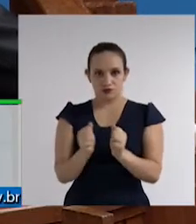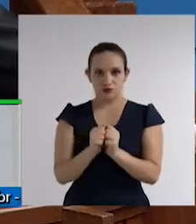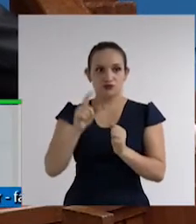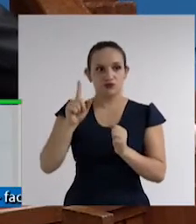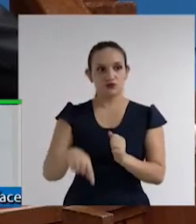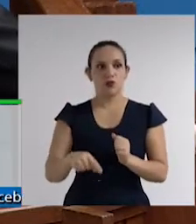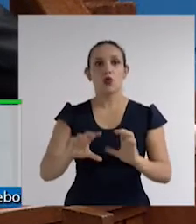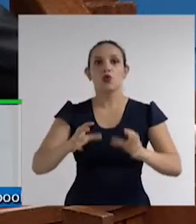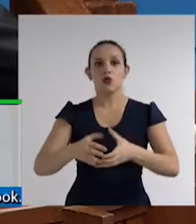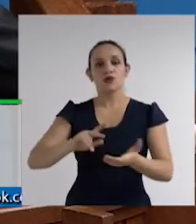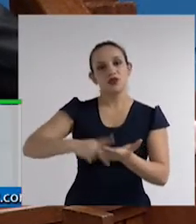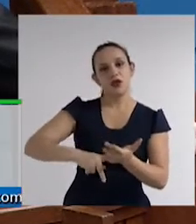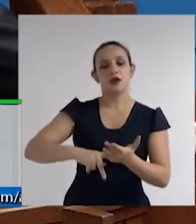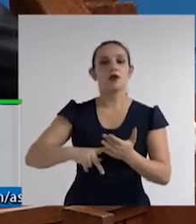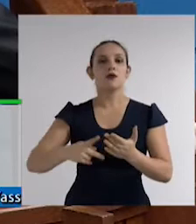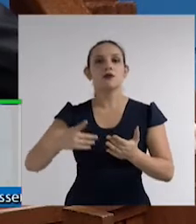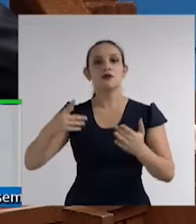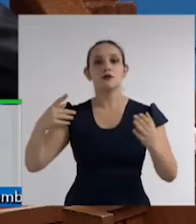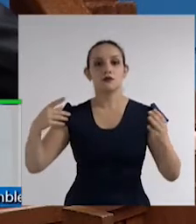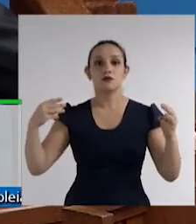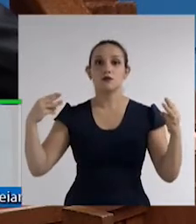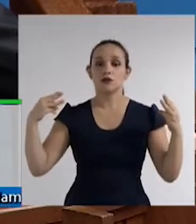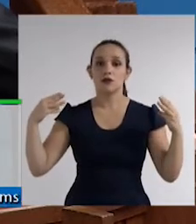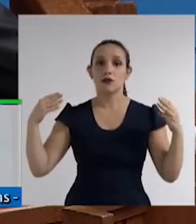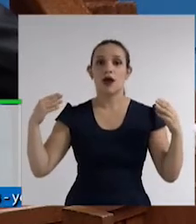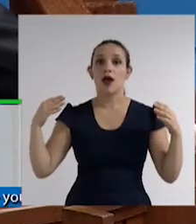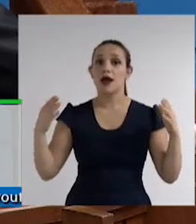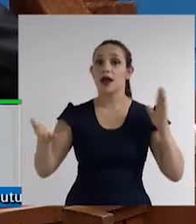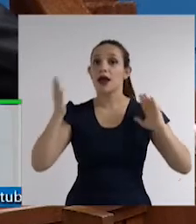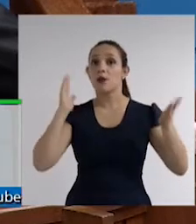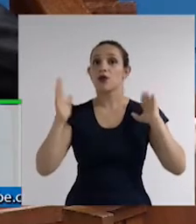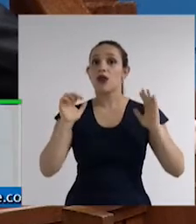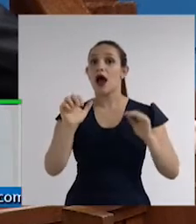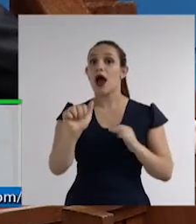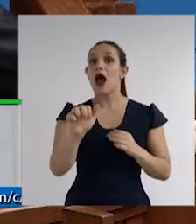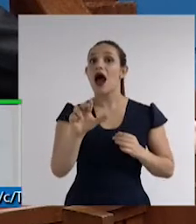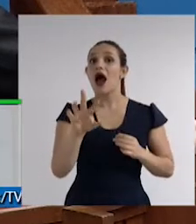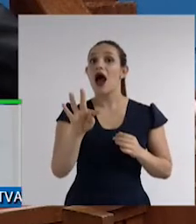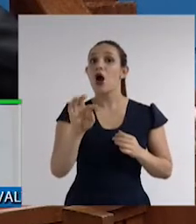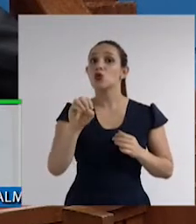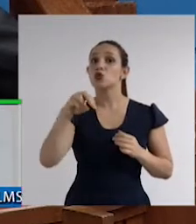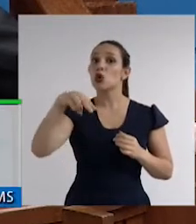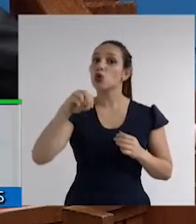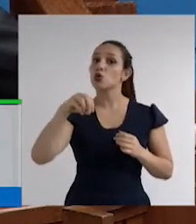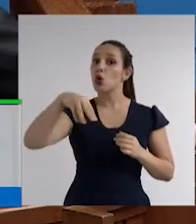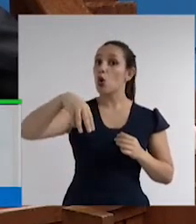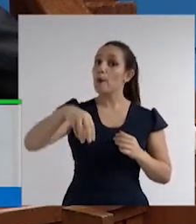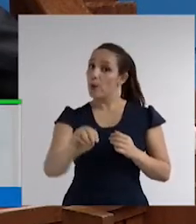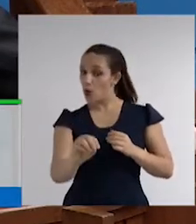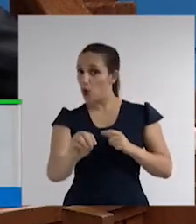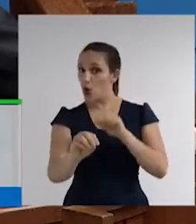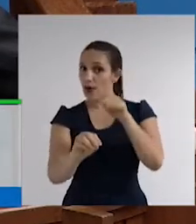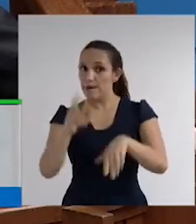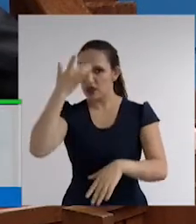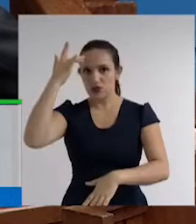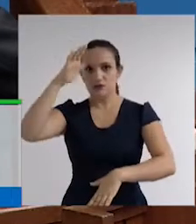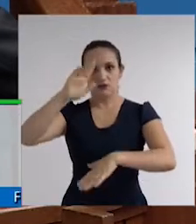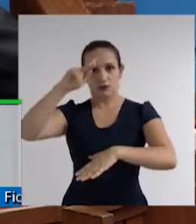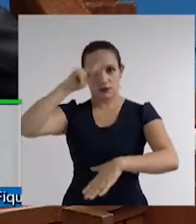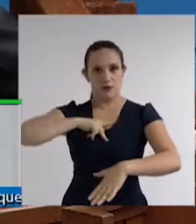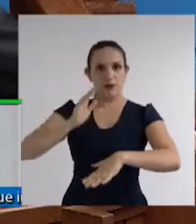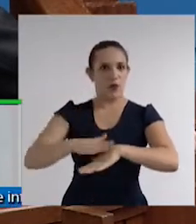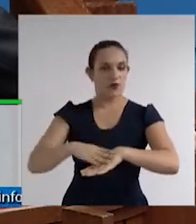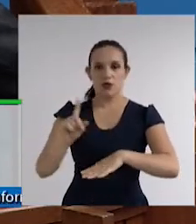foi o grupo dos caminhoneiros, os autônomos ainda. E o governador fez uma proposta muito simples. Tem como